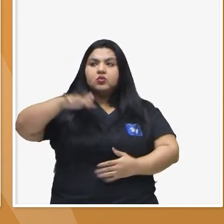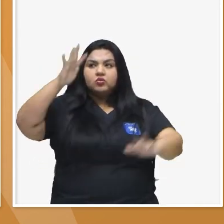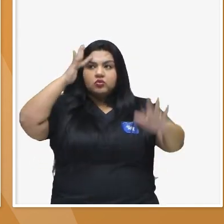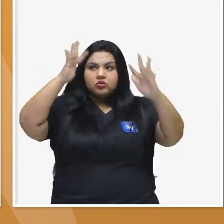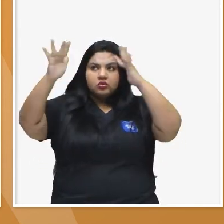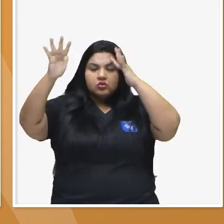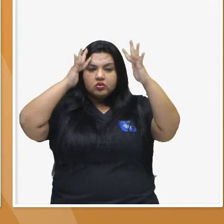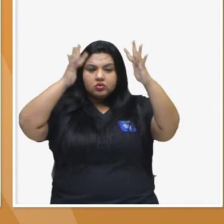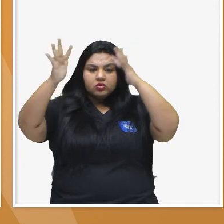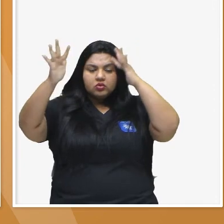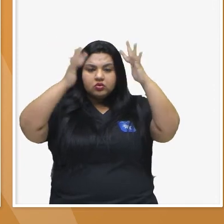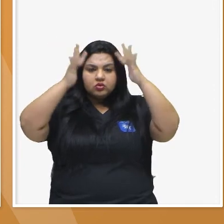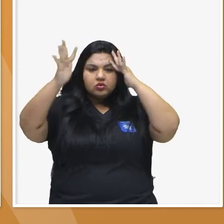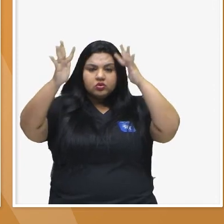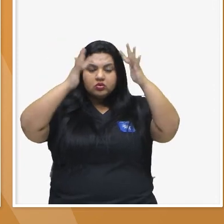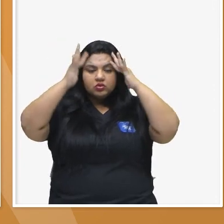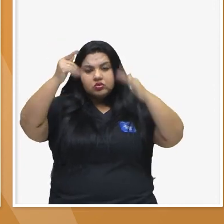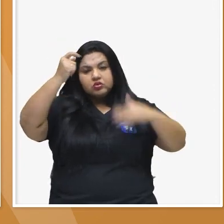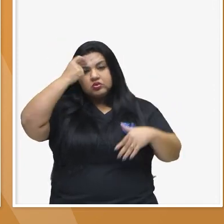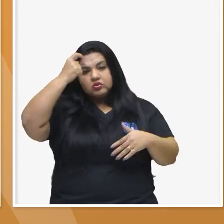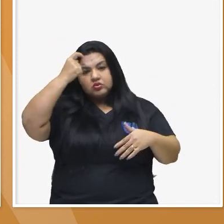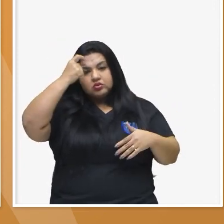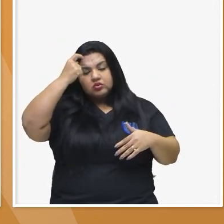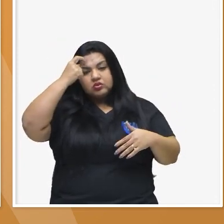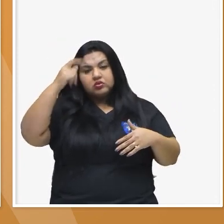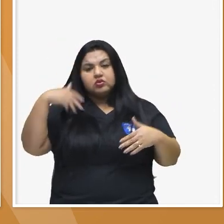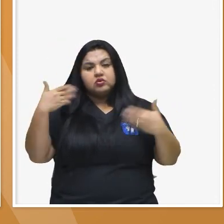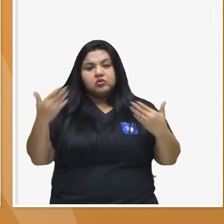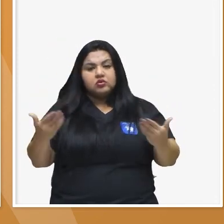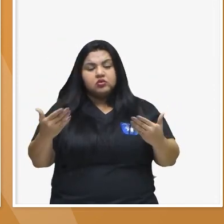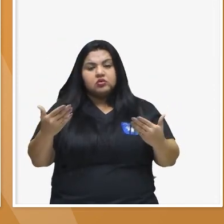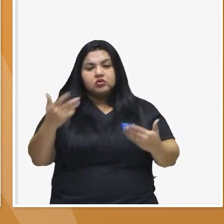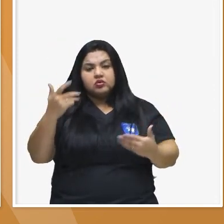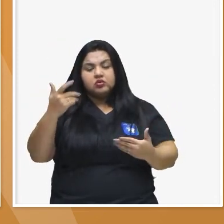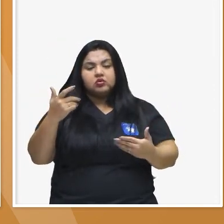reflexão, né? Da consciência enquanto um